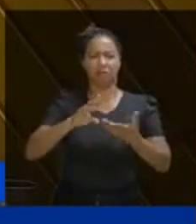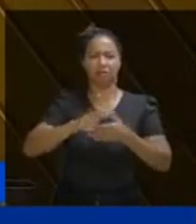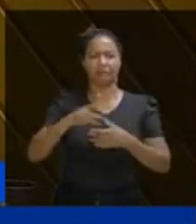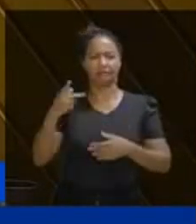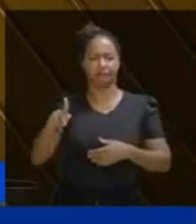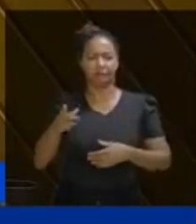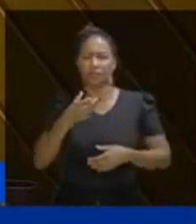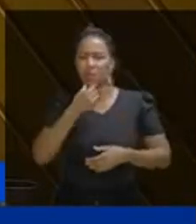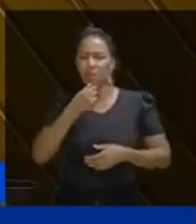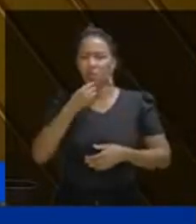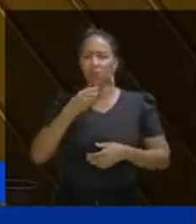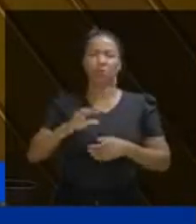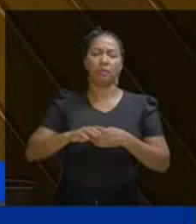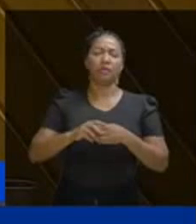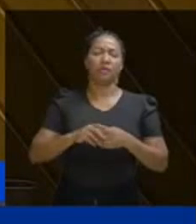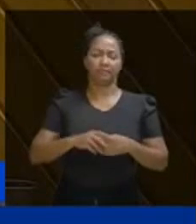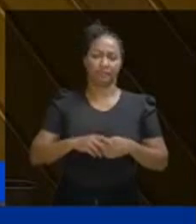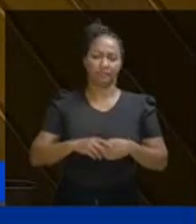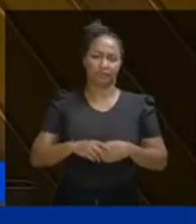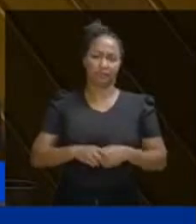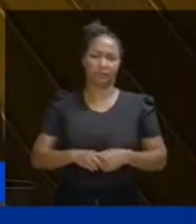de Oliveira Alves.